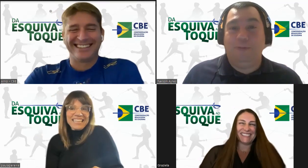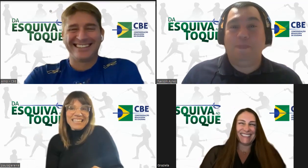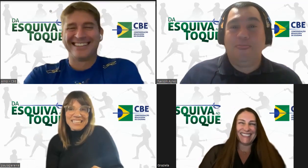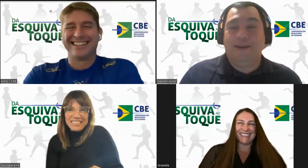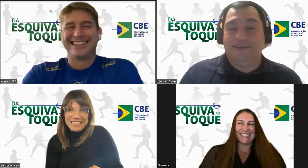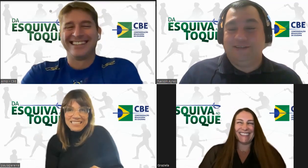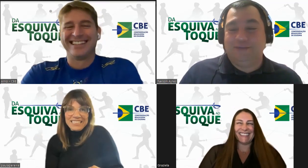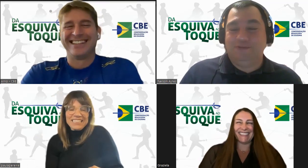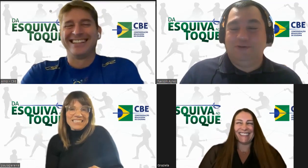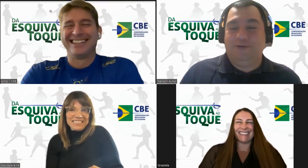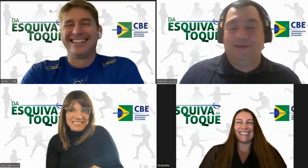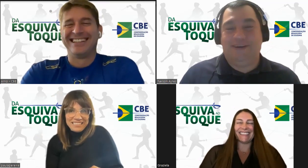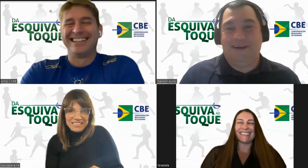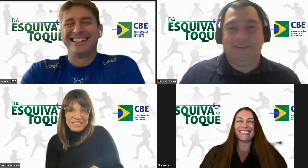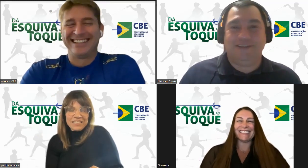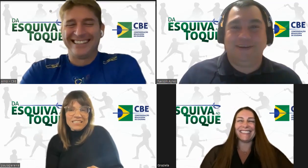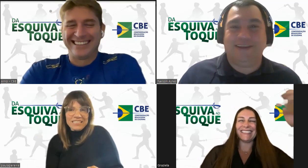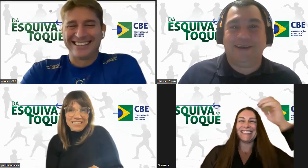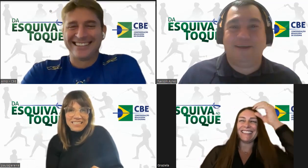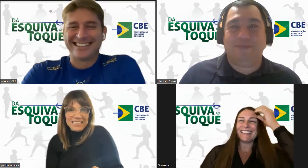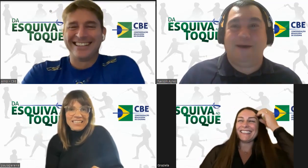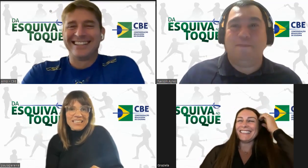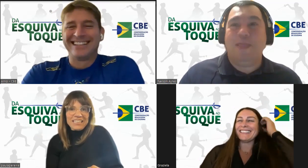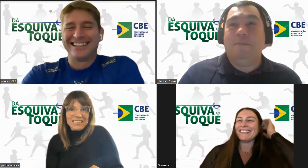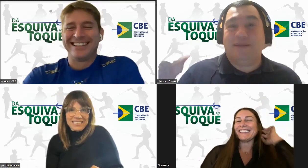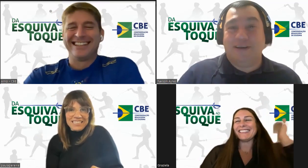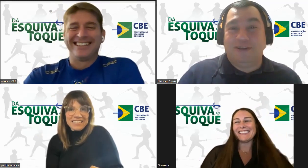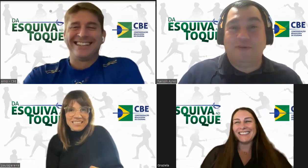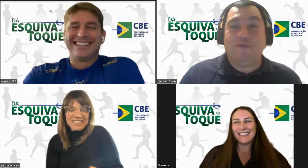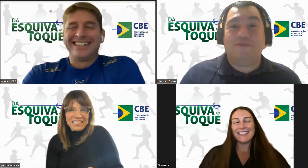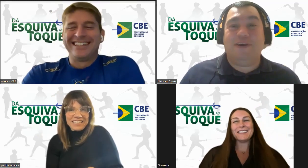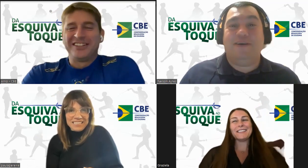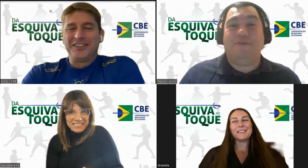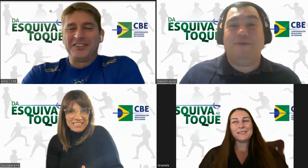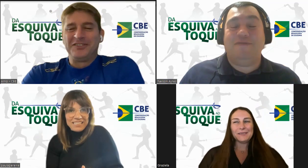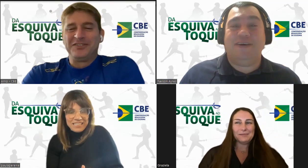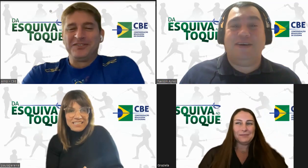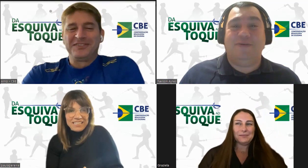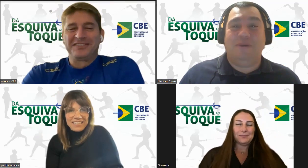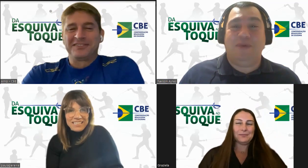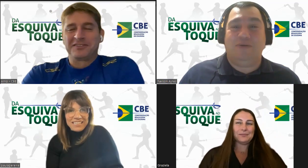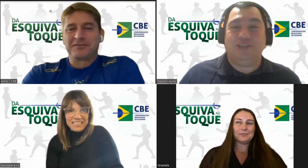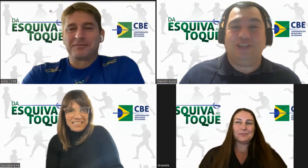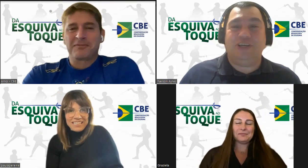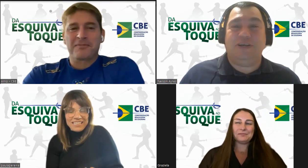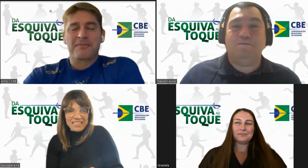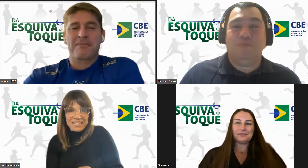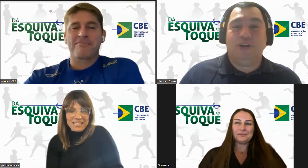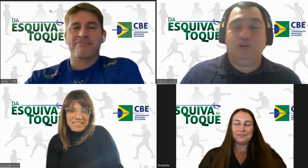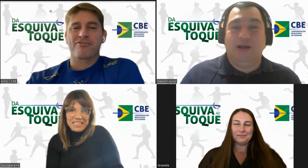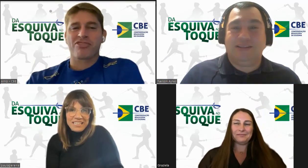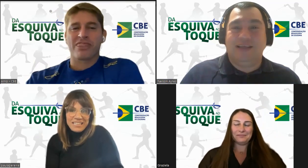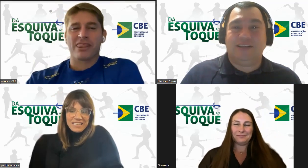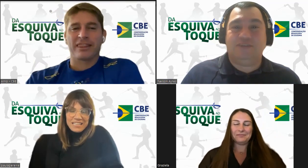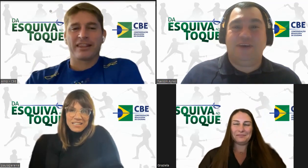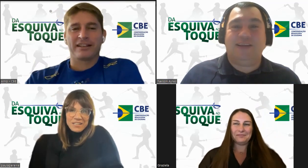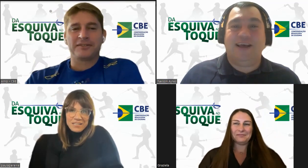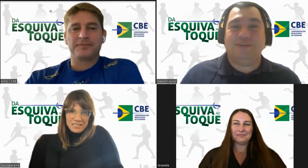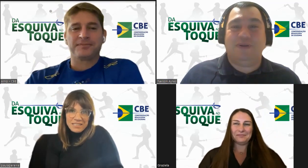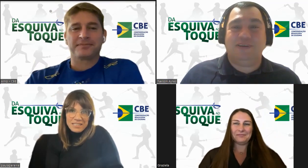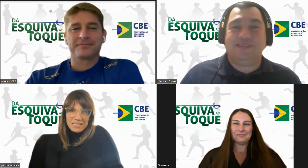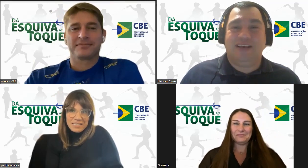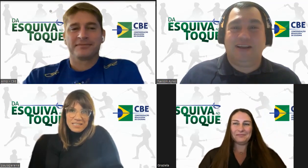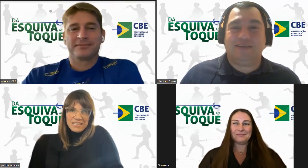que não como esse tipo de coisa e a gente vai ter que adaptar Mas agora vamos ouvir uma perguntinha de um atleta